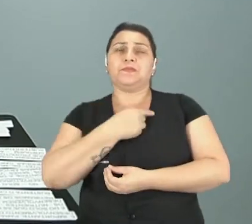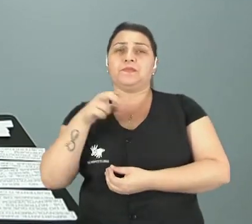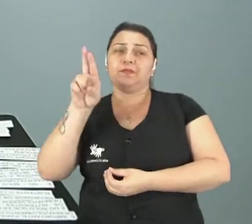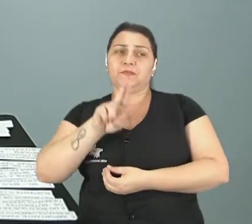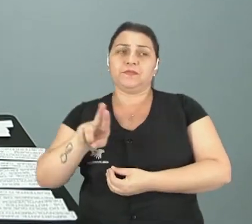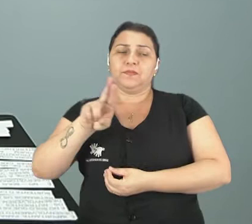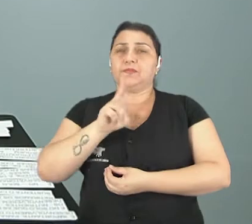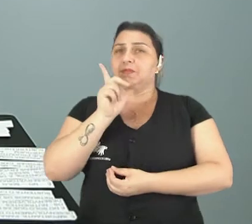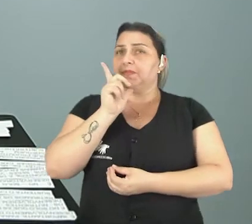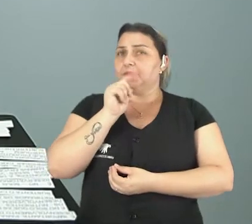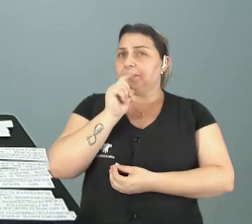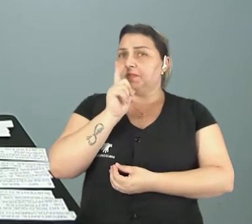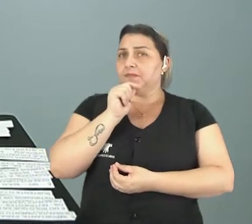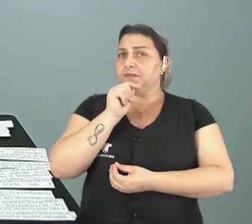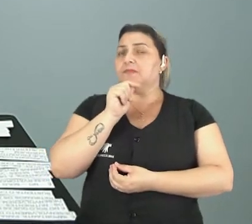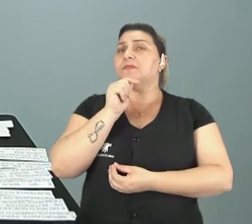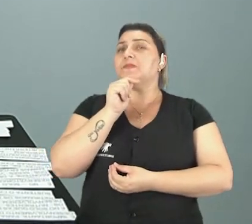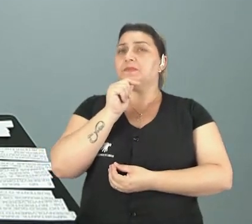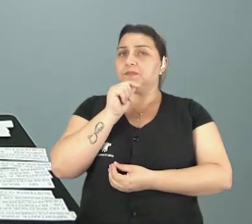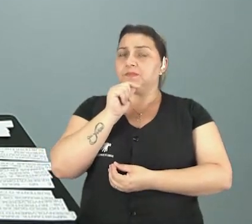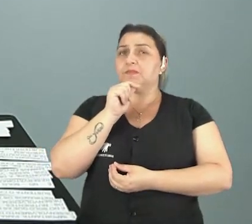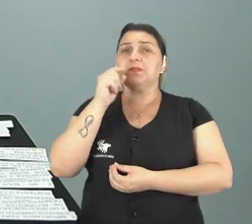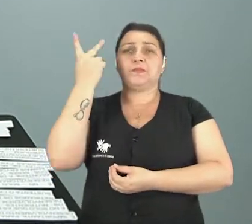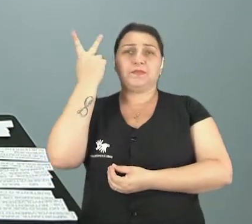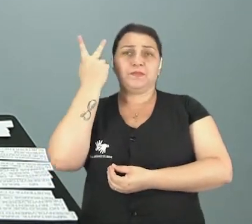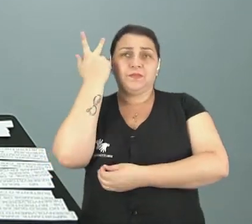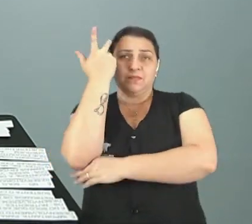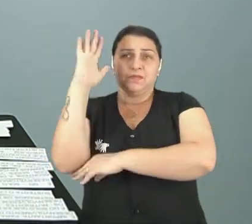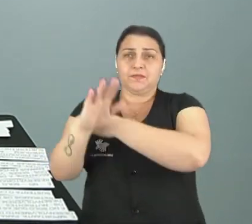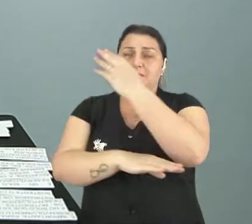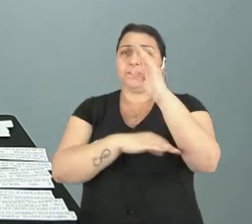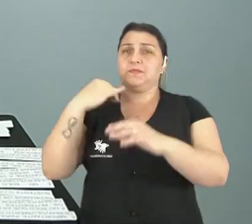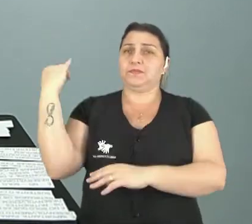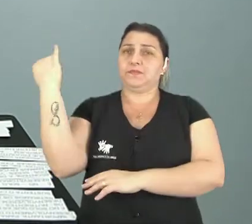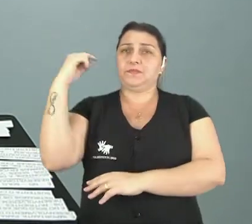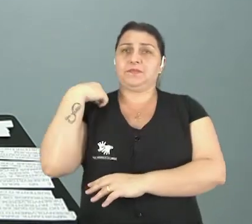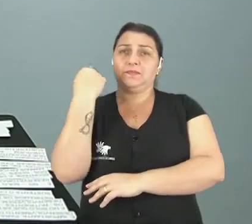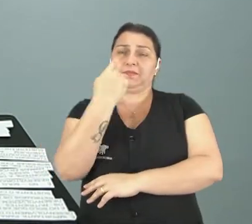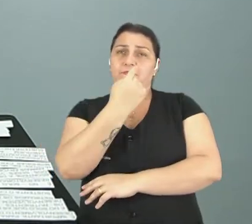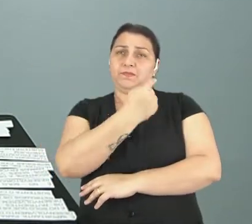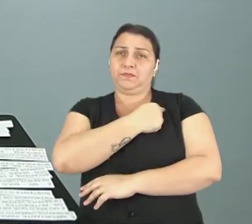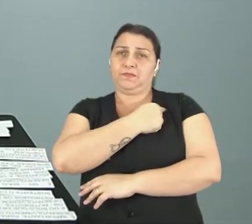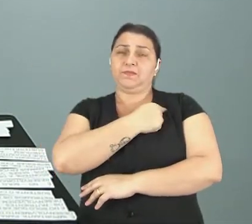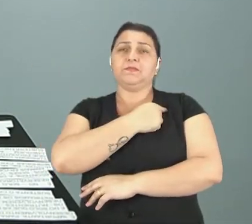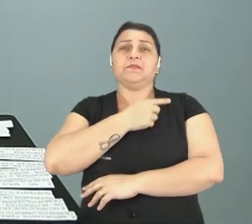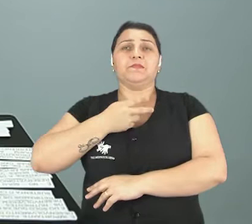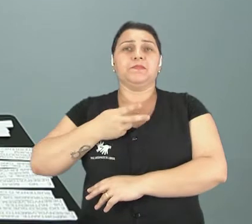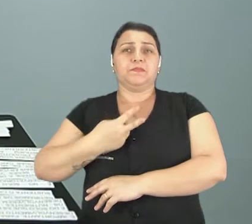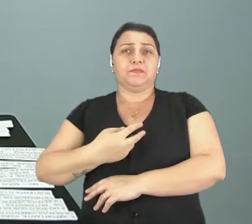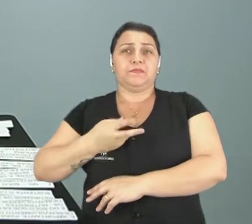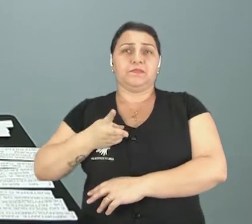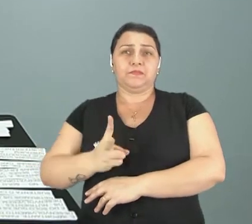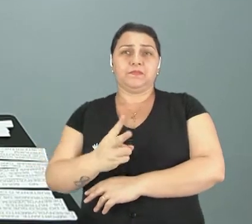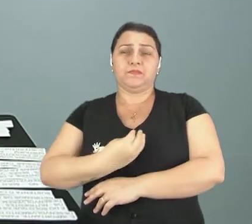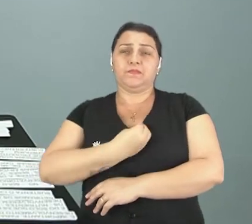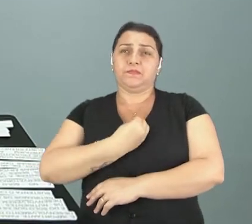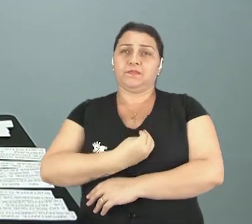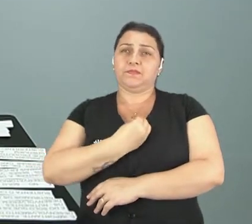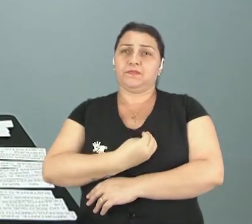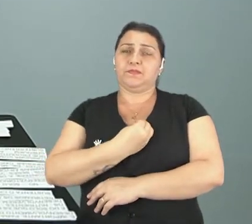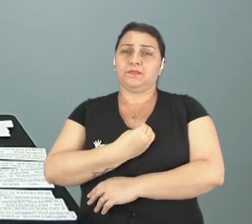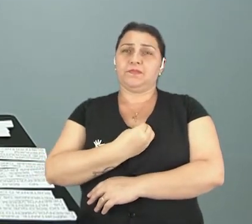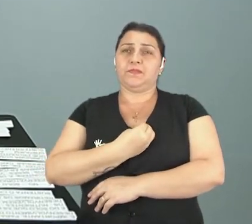a água? A água é um recurso natural fundamental para a nossa existência. Isso mesmo. Não só